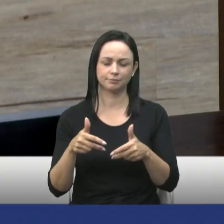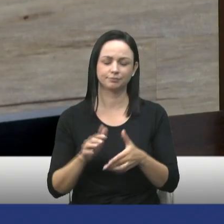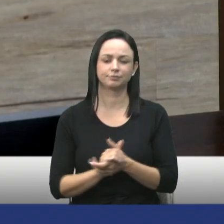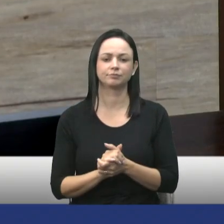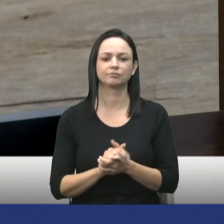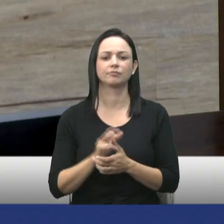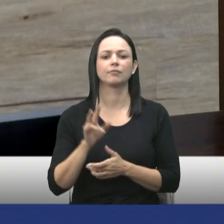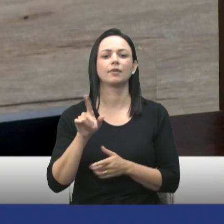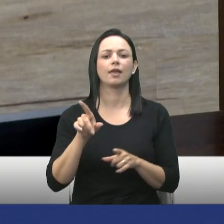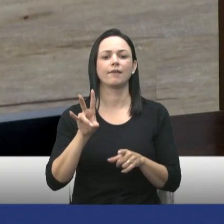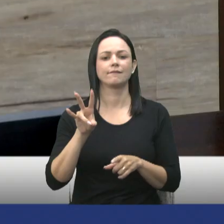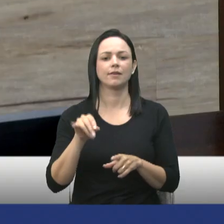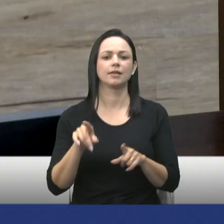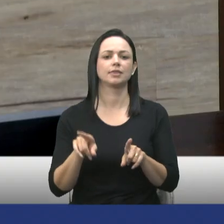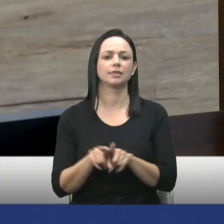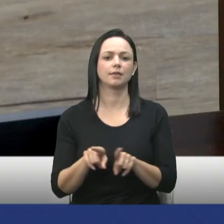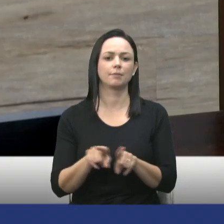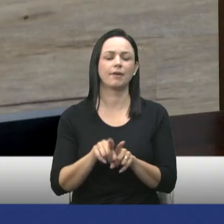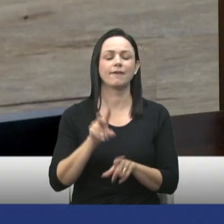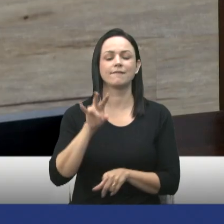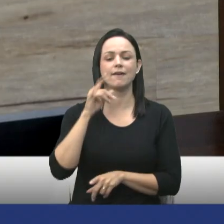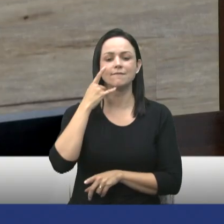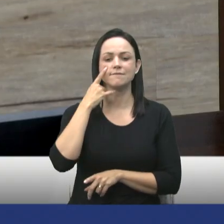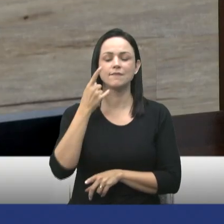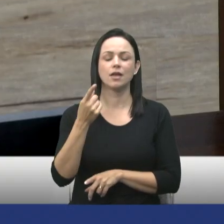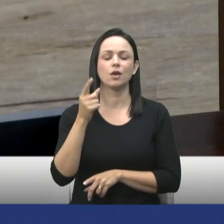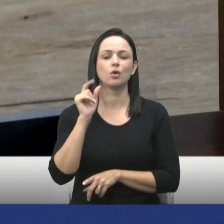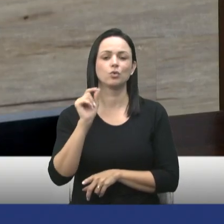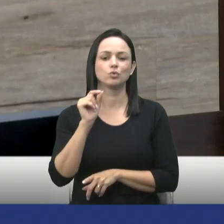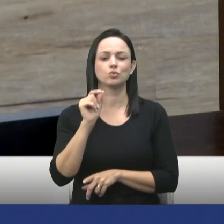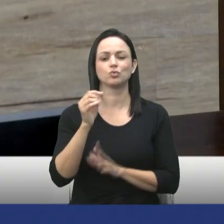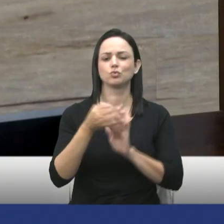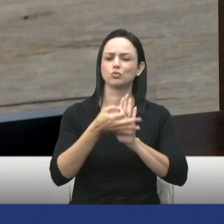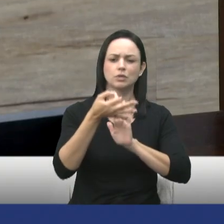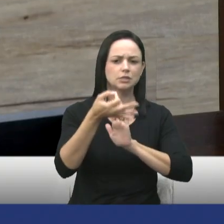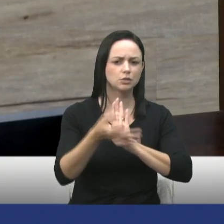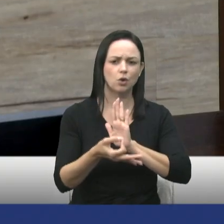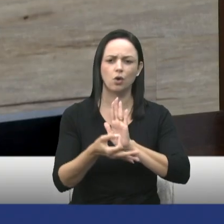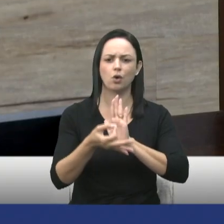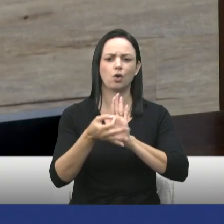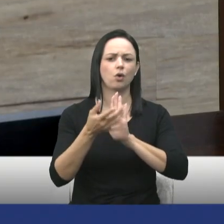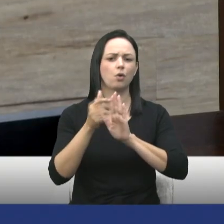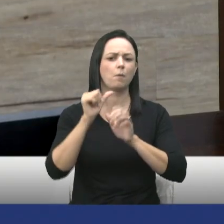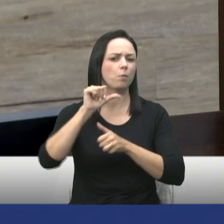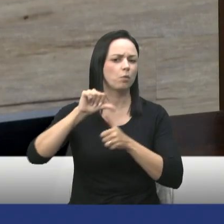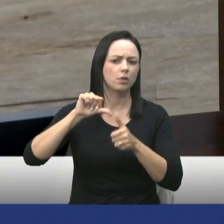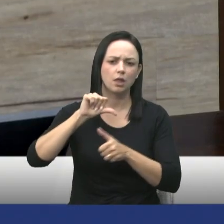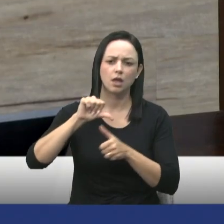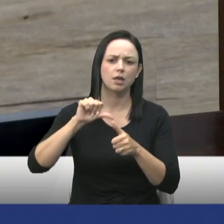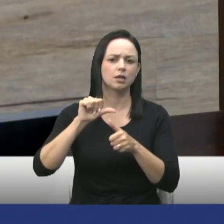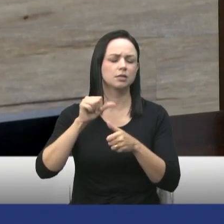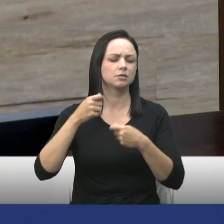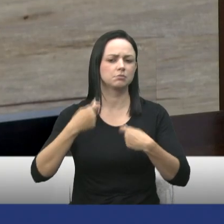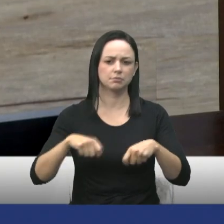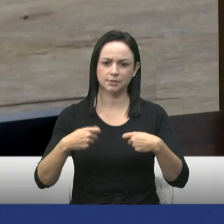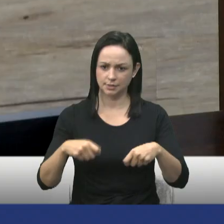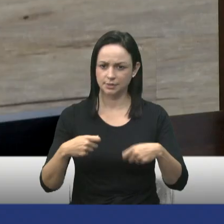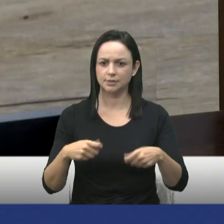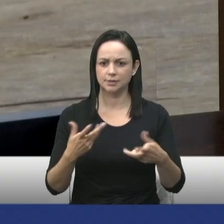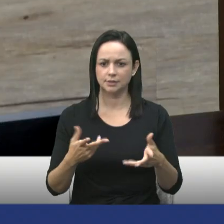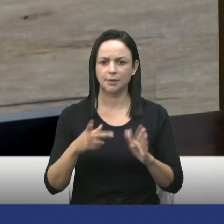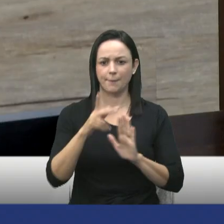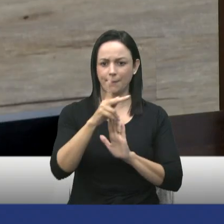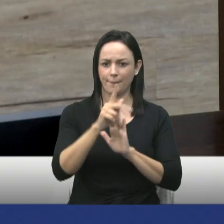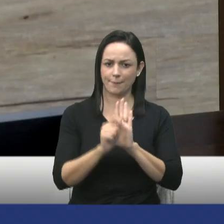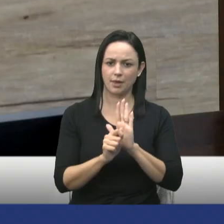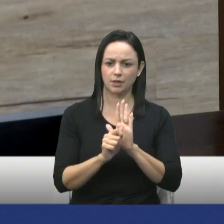tratar também e vai ver também as sugestões, as alterações necessárias no